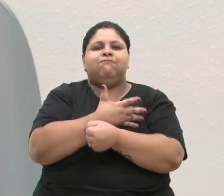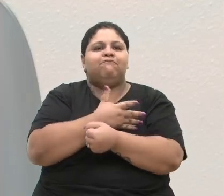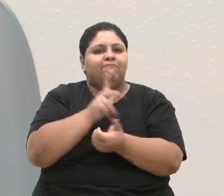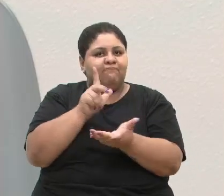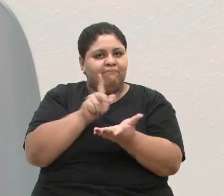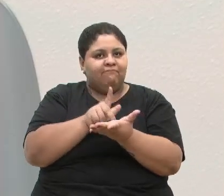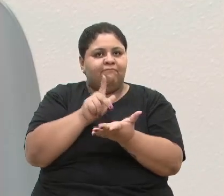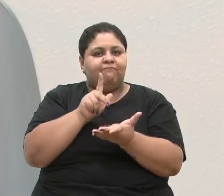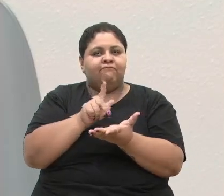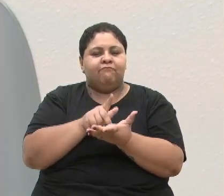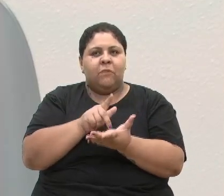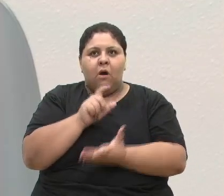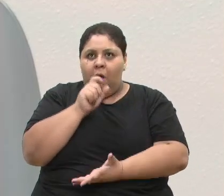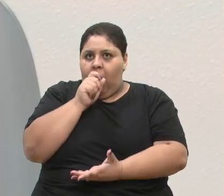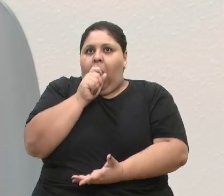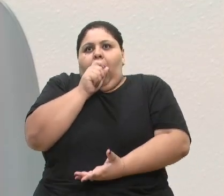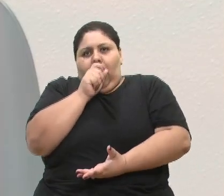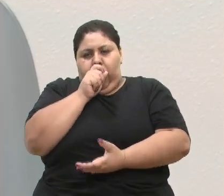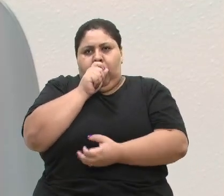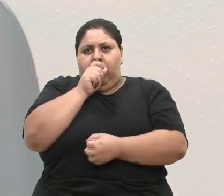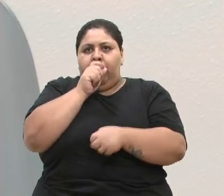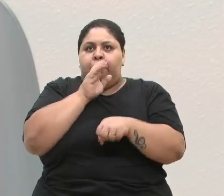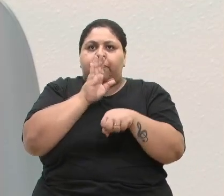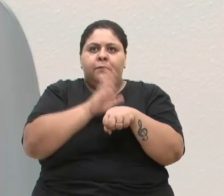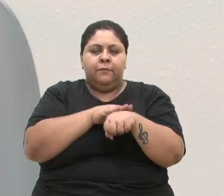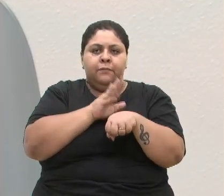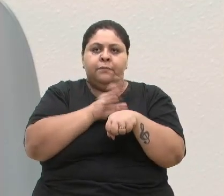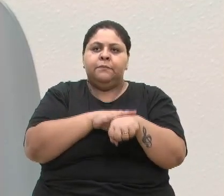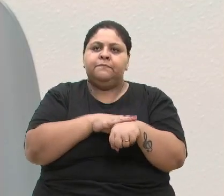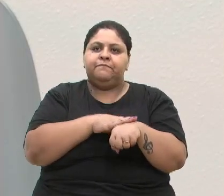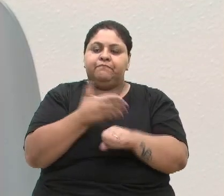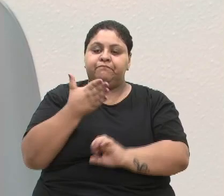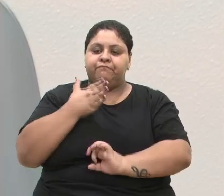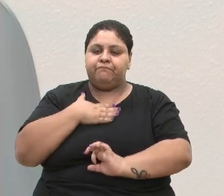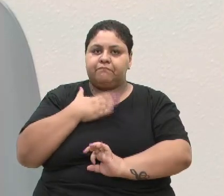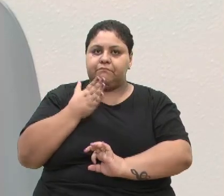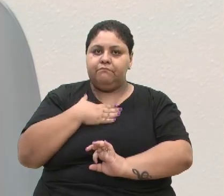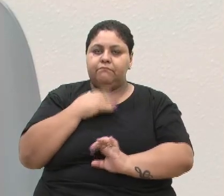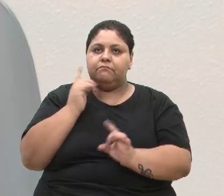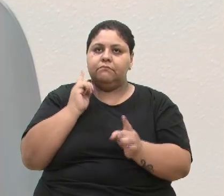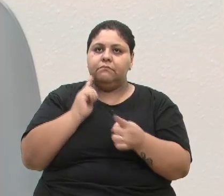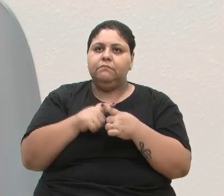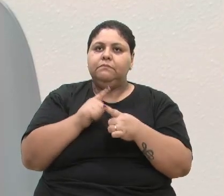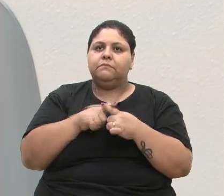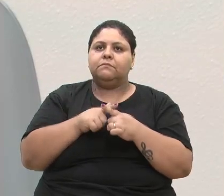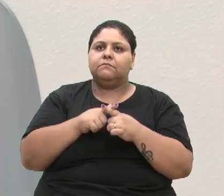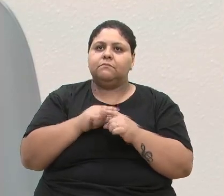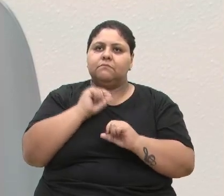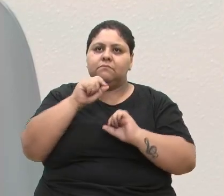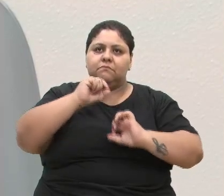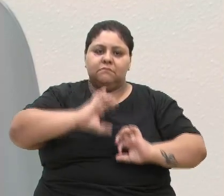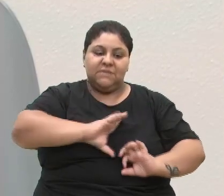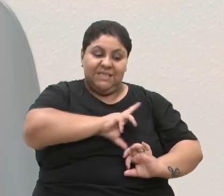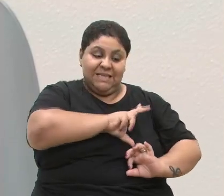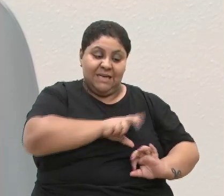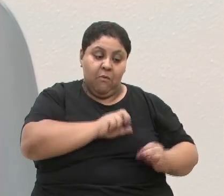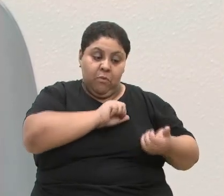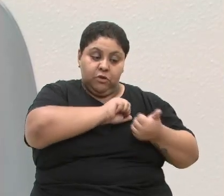emocionei aqui. É um momento, para mim, histórico, tá? Porque quem ama um